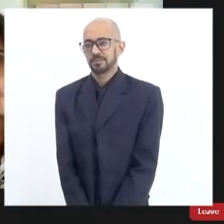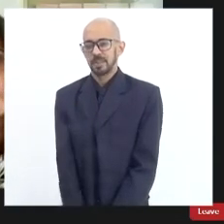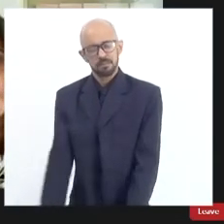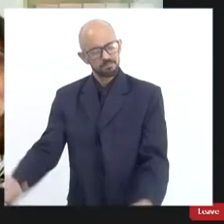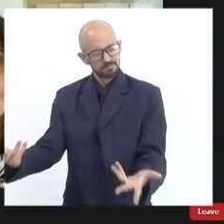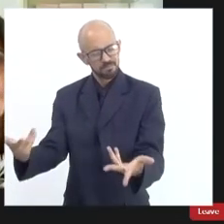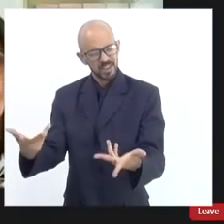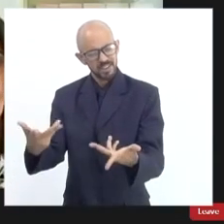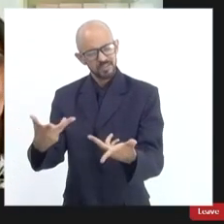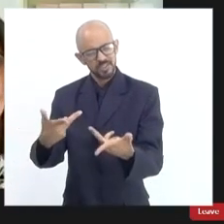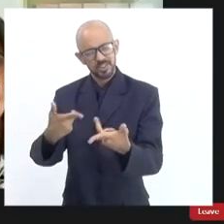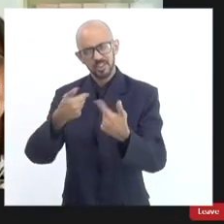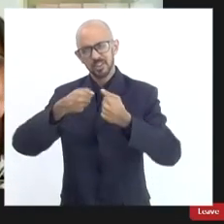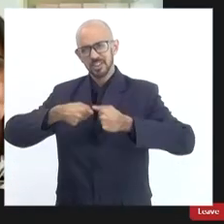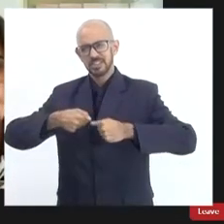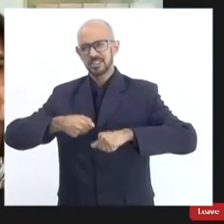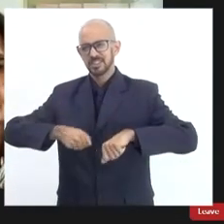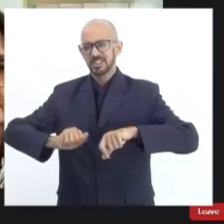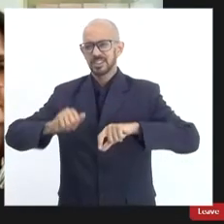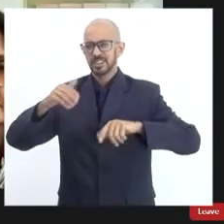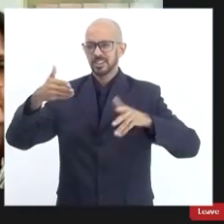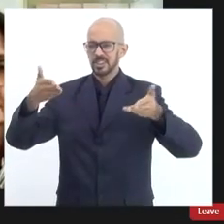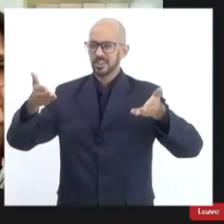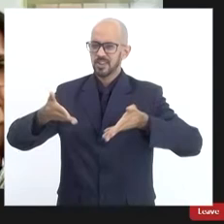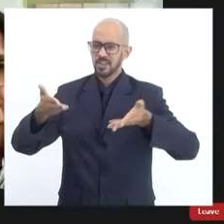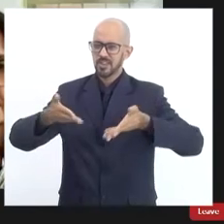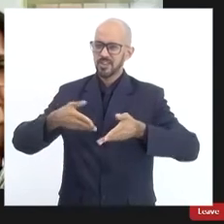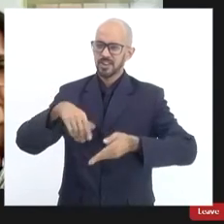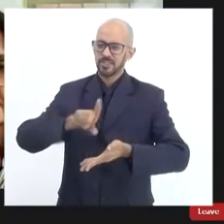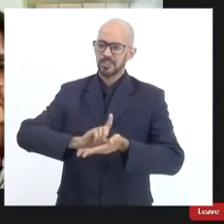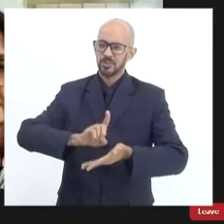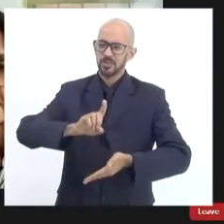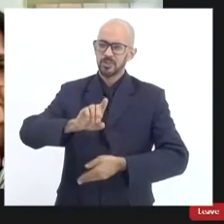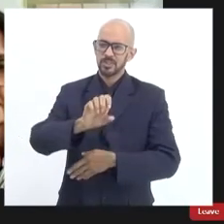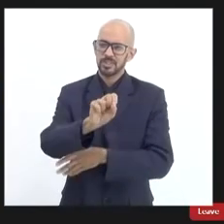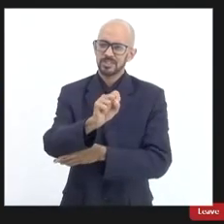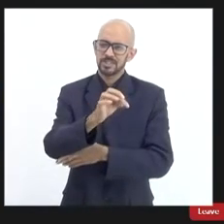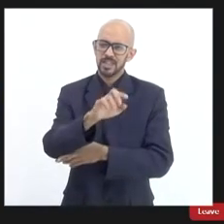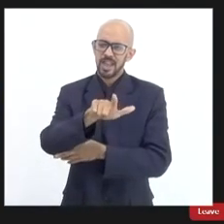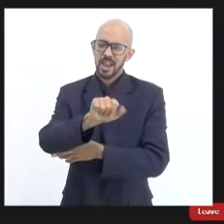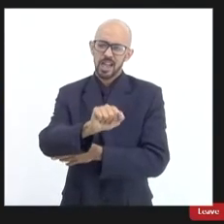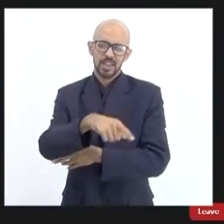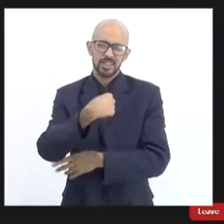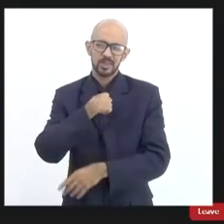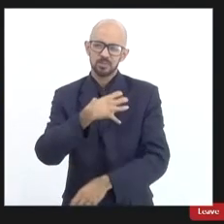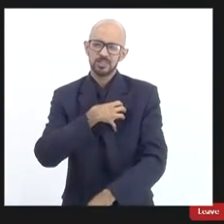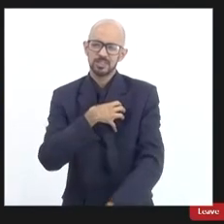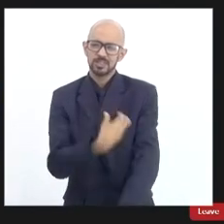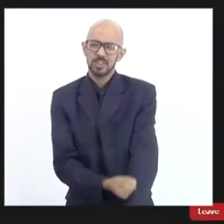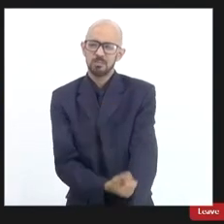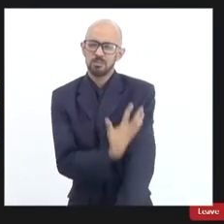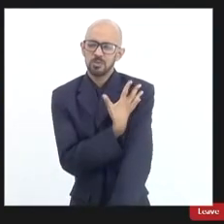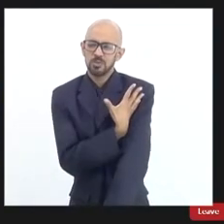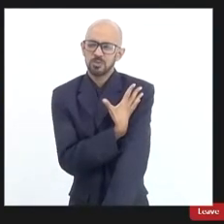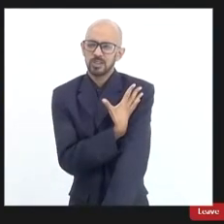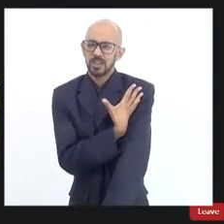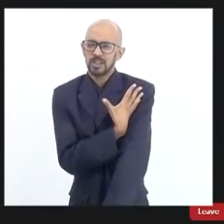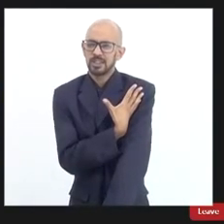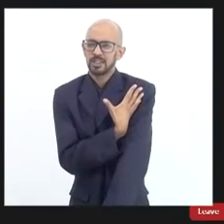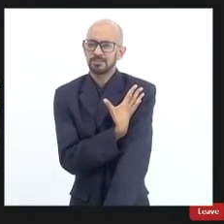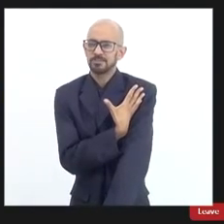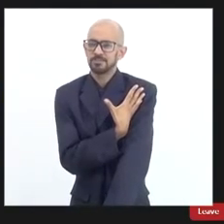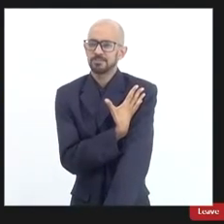Brilhante aqui, eu quero dizer à doutora Estela que eu fiquei assim, profundamente emocionada, né?